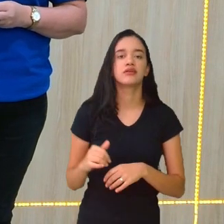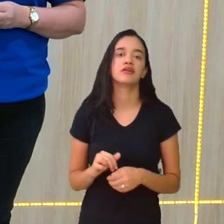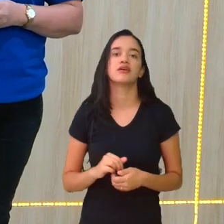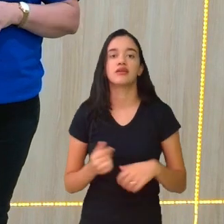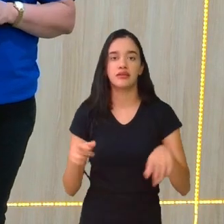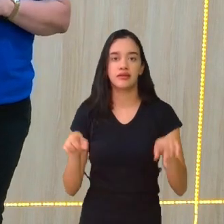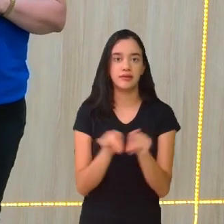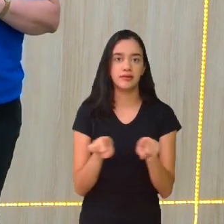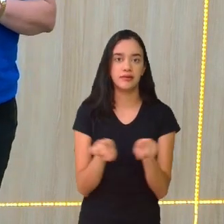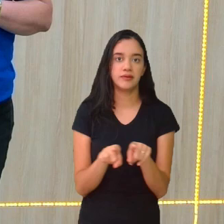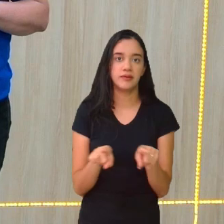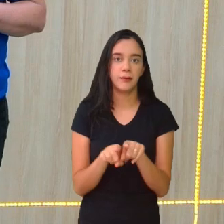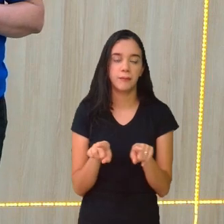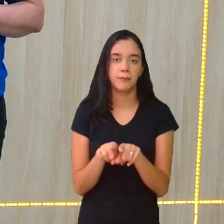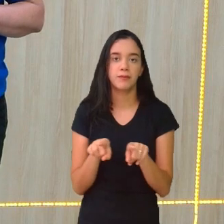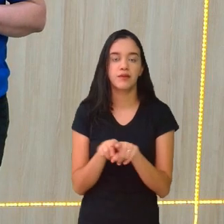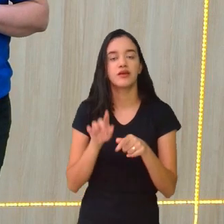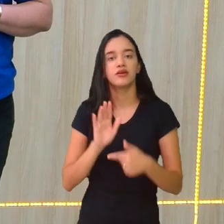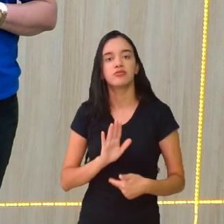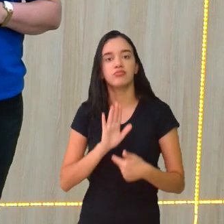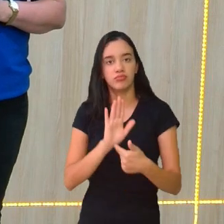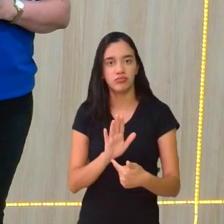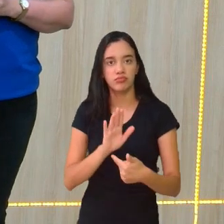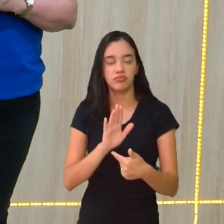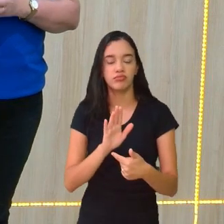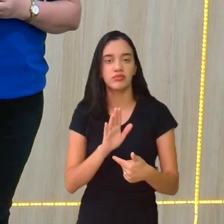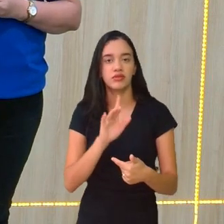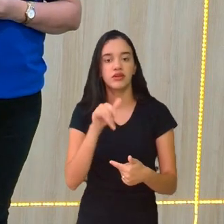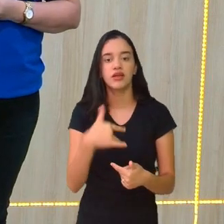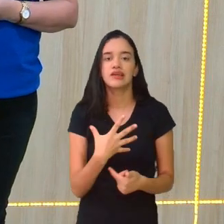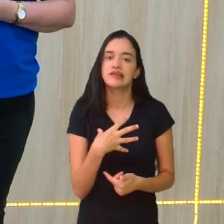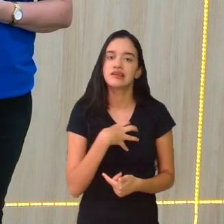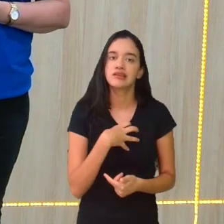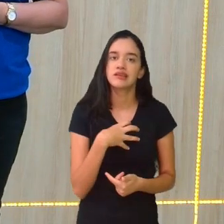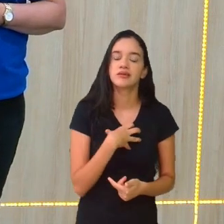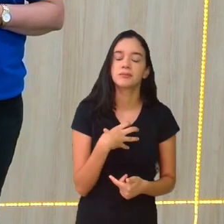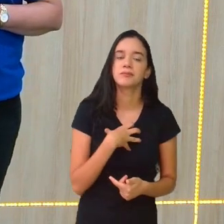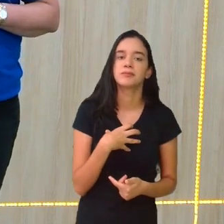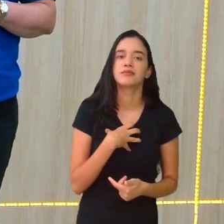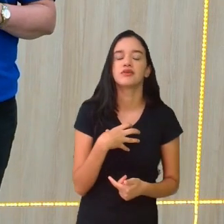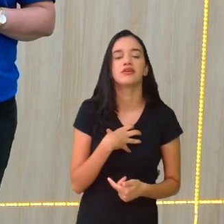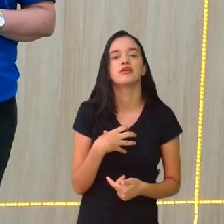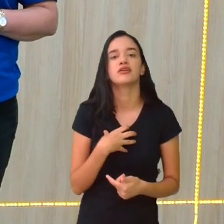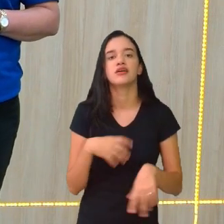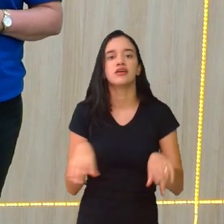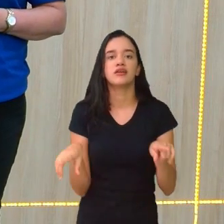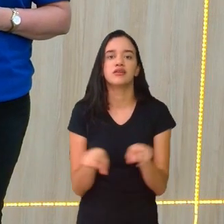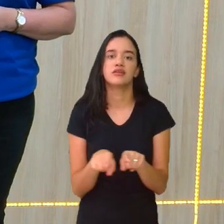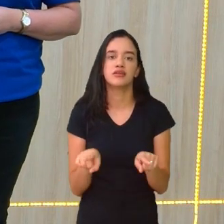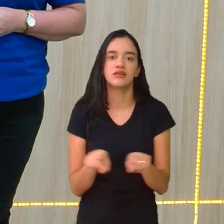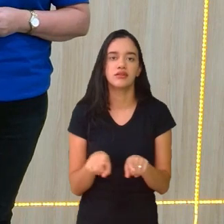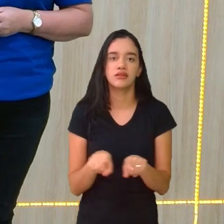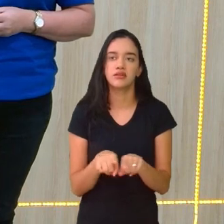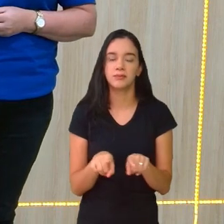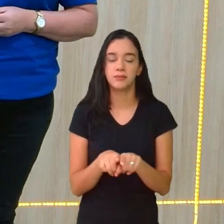serve também para estar indicando, não é? Esse sentimento, não é? Essa